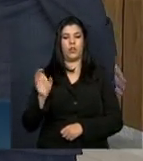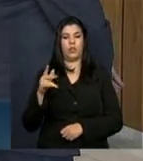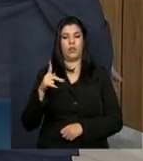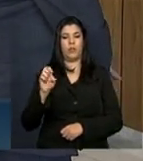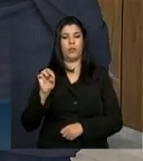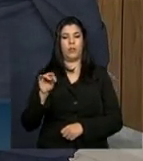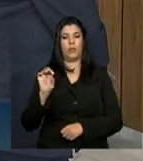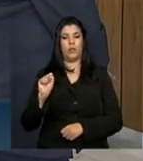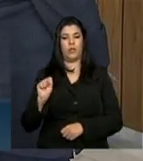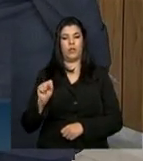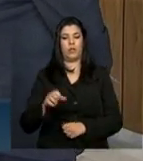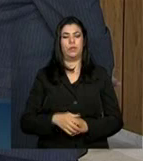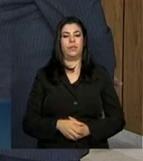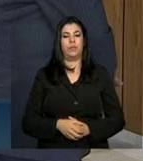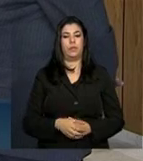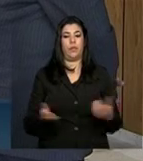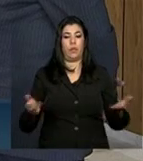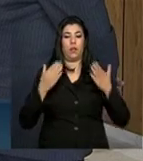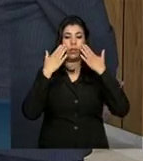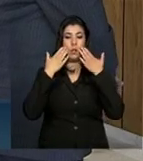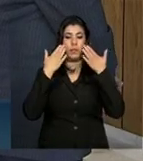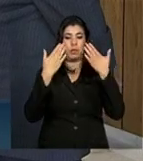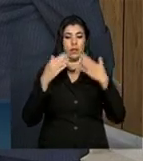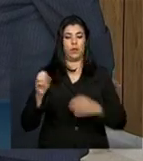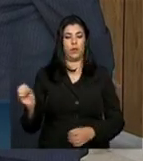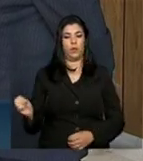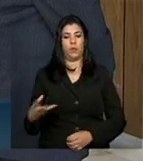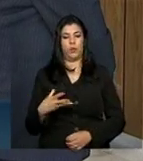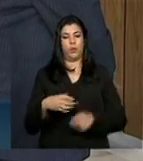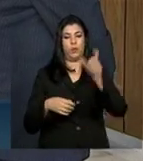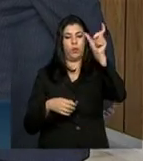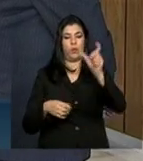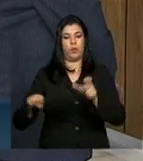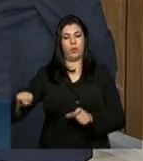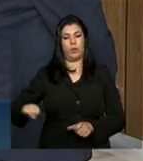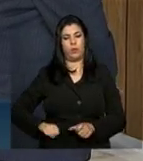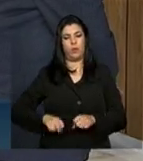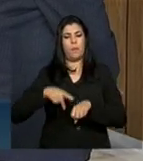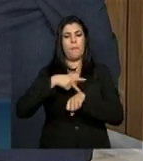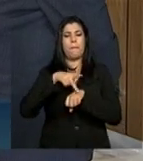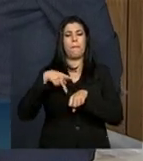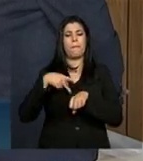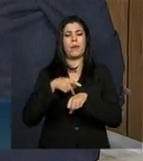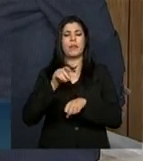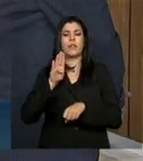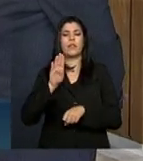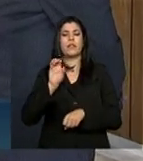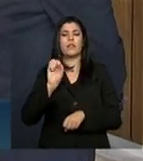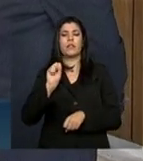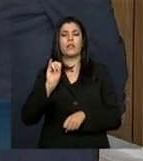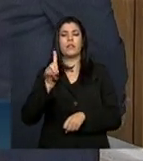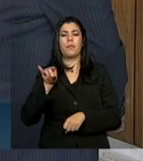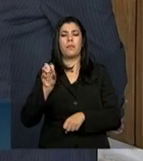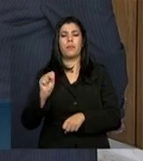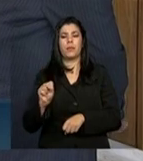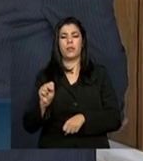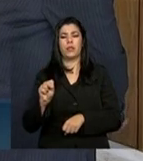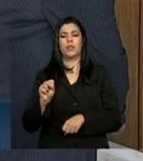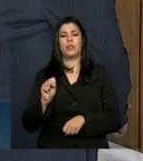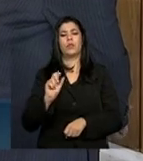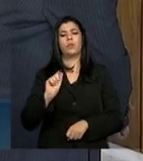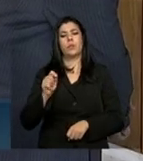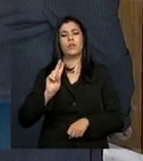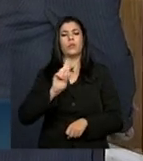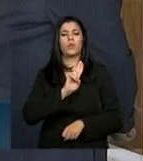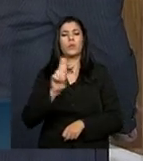Agora é a vez do novo embaixador dos Países Baixos. Países Baixos é o nome oficial, mas o país é mais